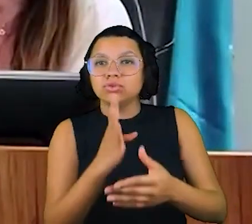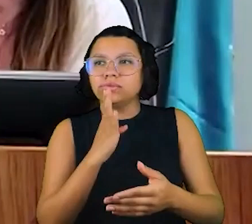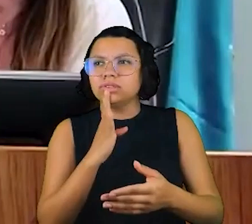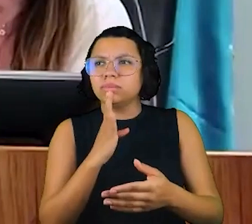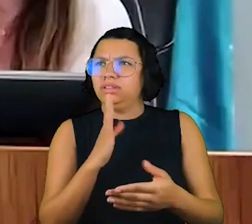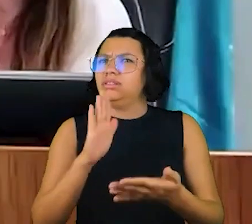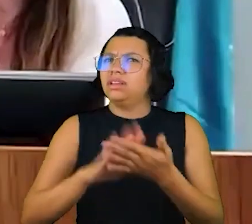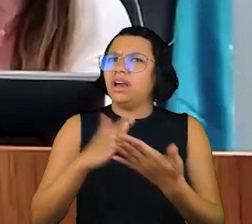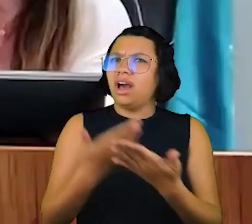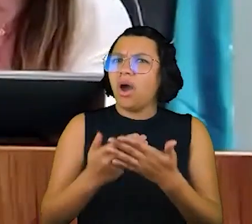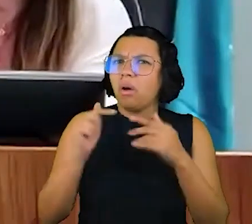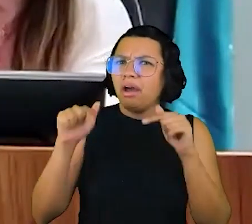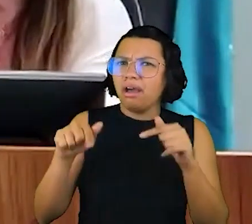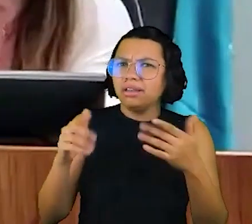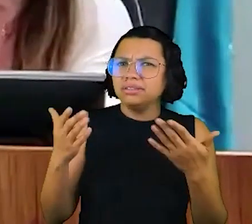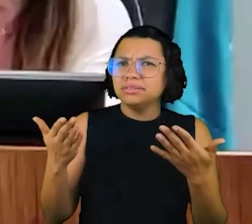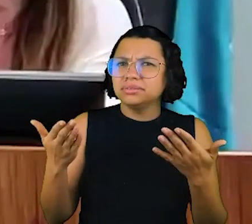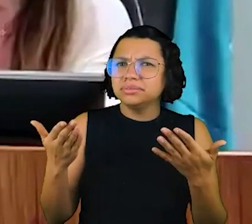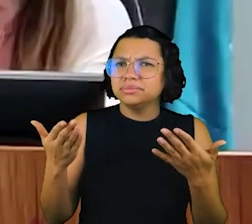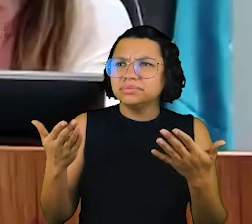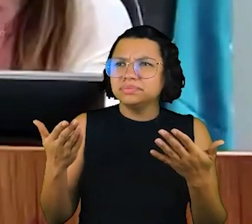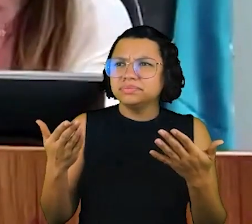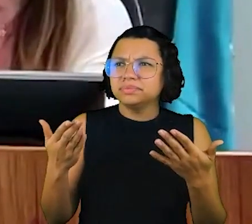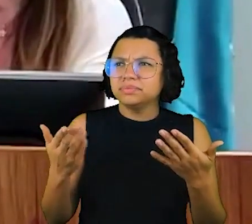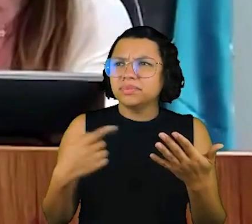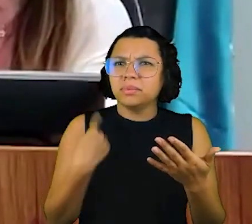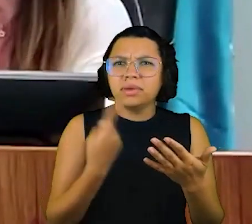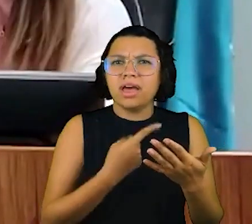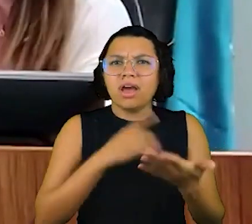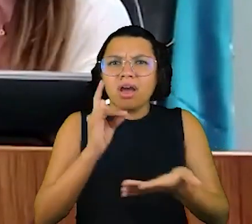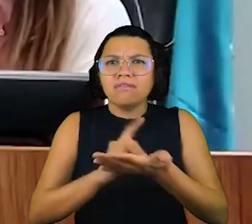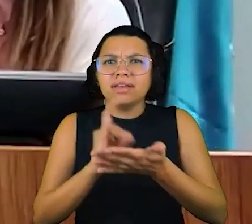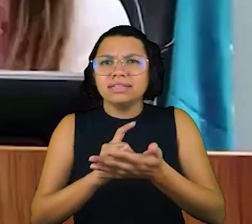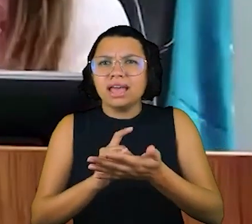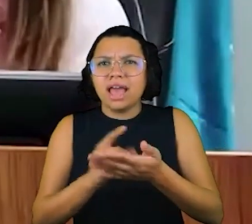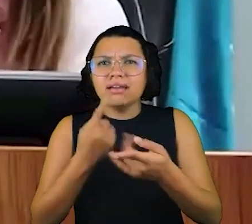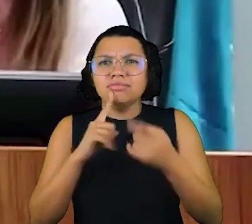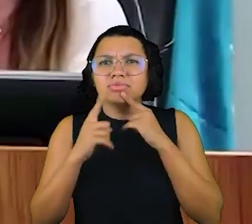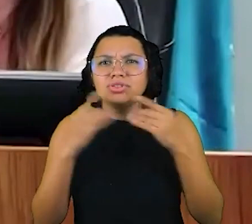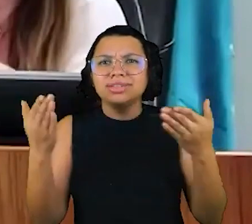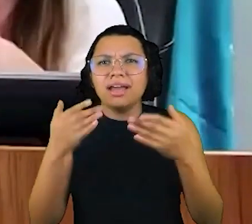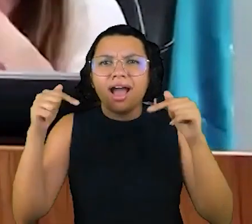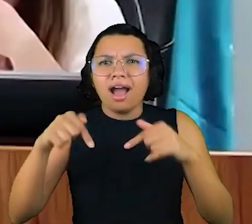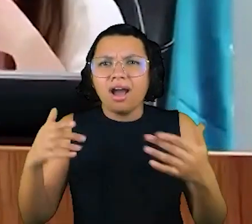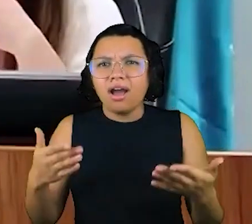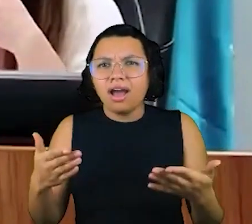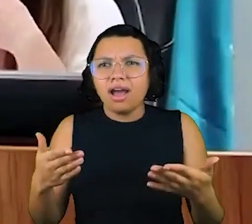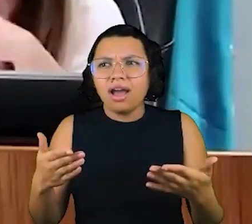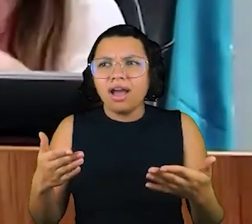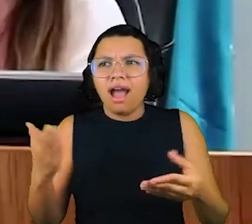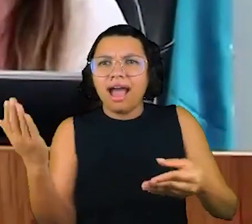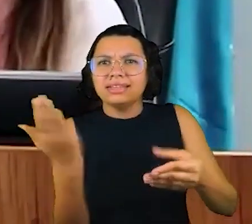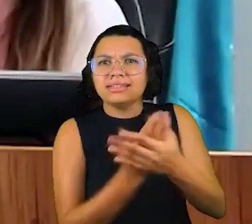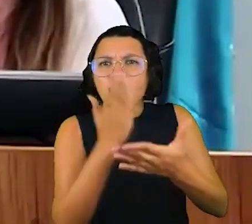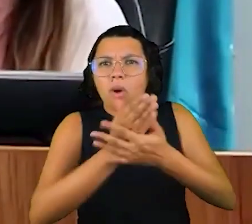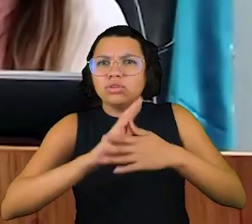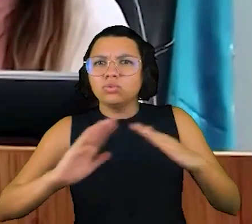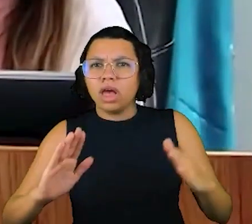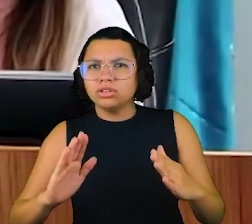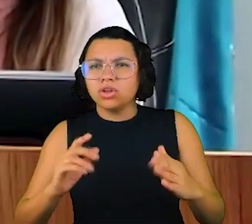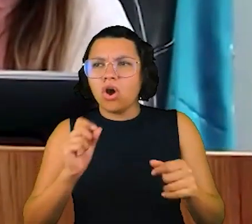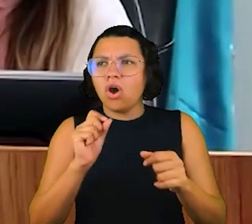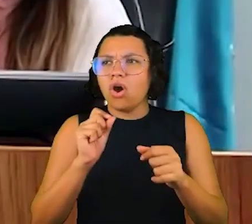ação de conhecimento. Traduzam isso para a nossa realidade, essa que está sendo discutida aqui, né?